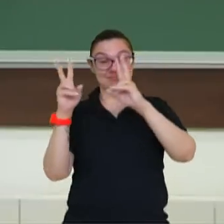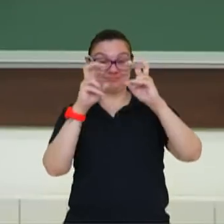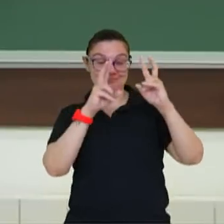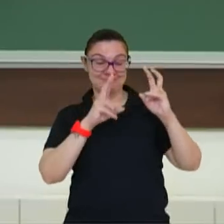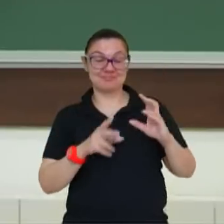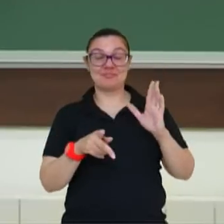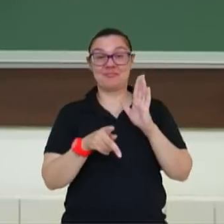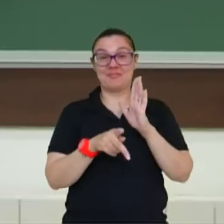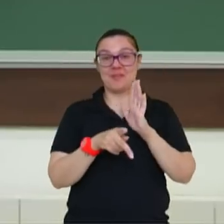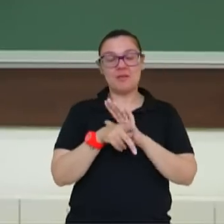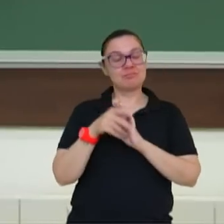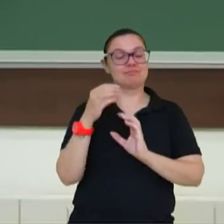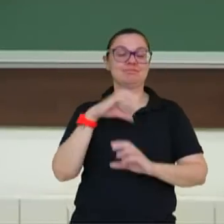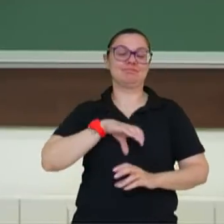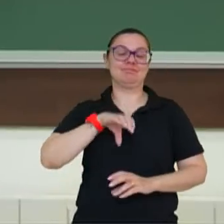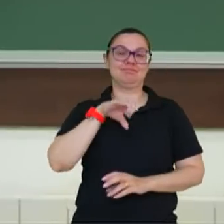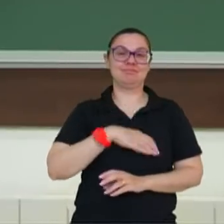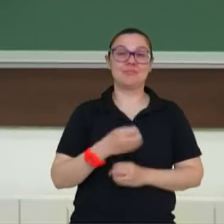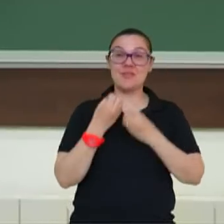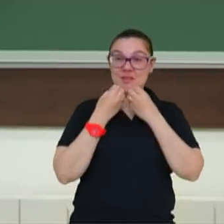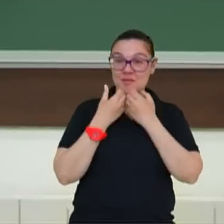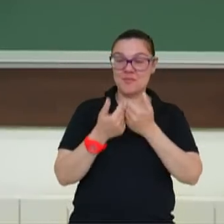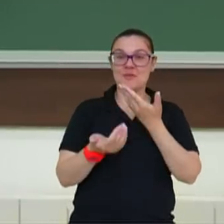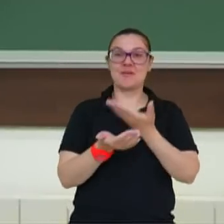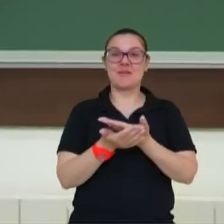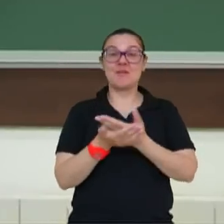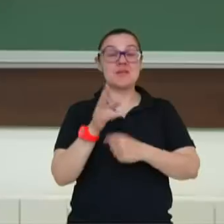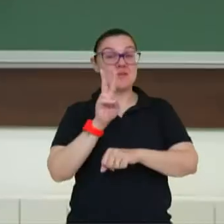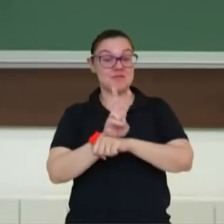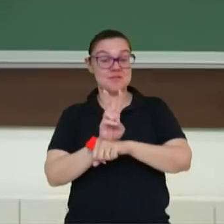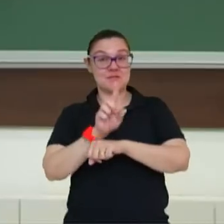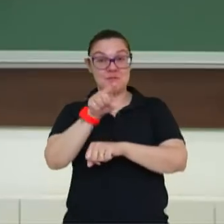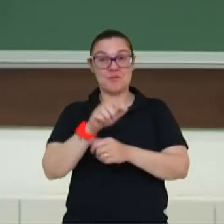temáticas interessantes e bons estudos, se